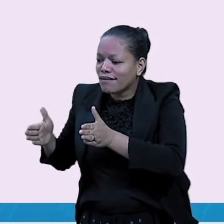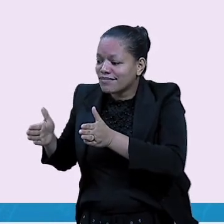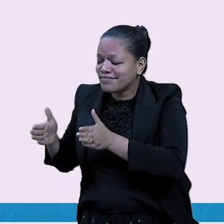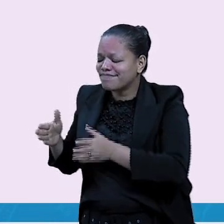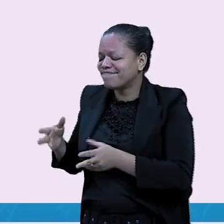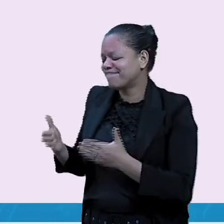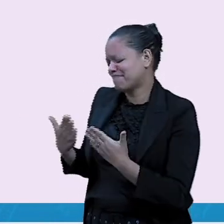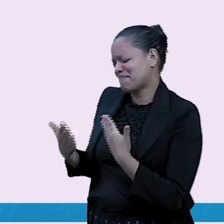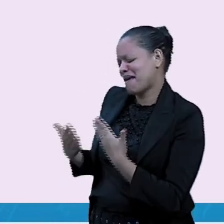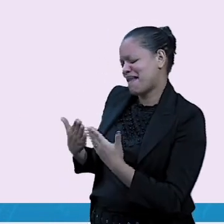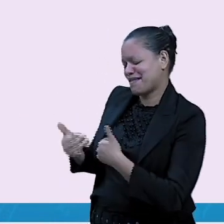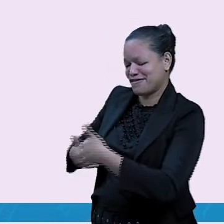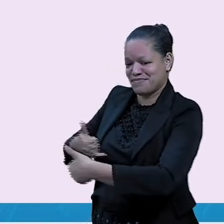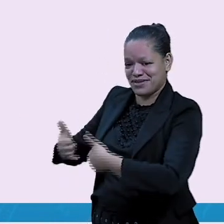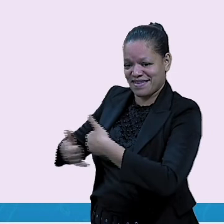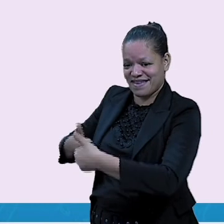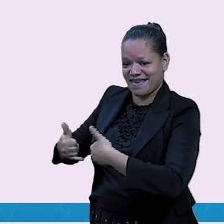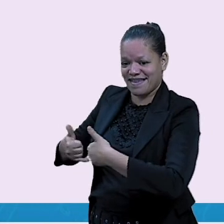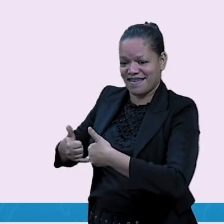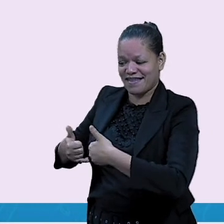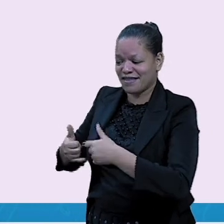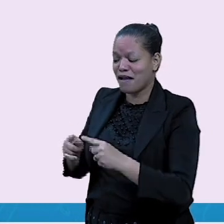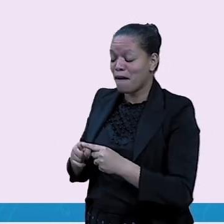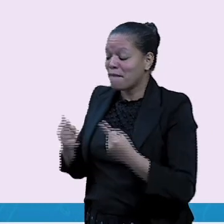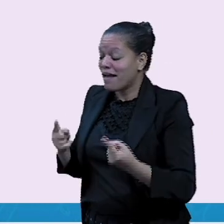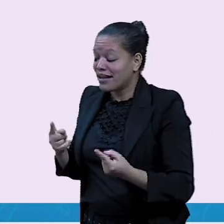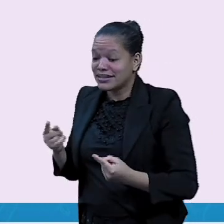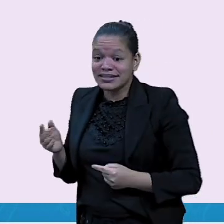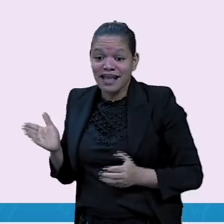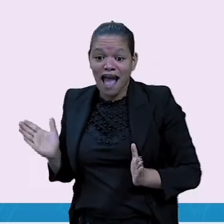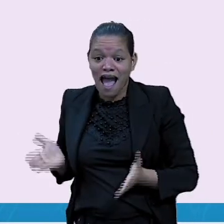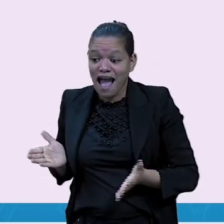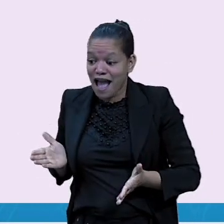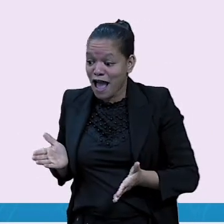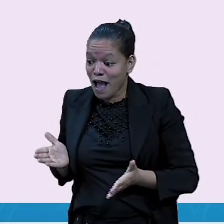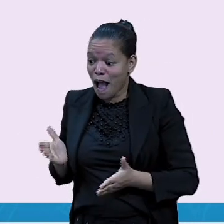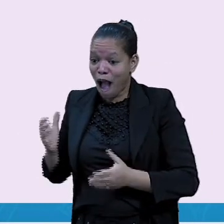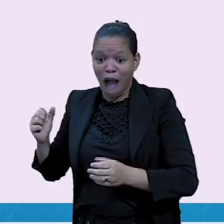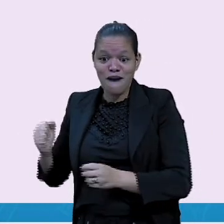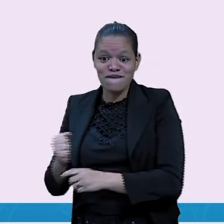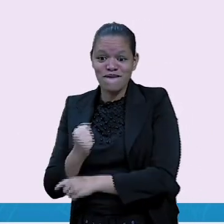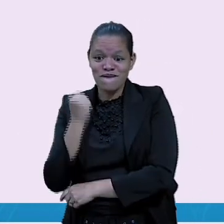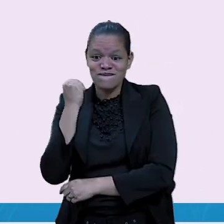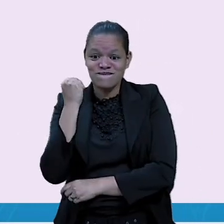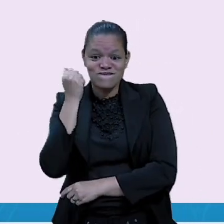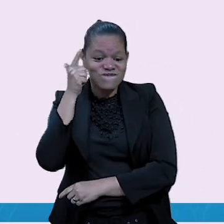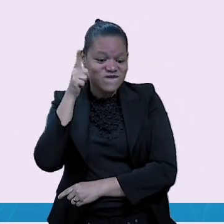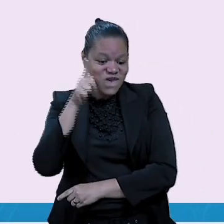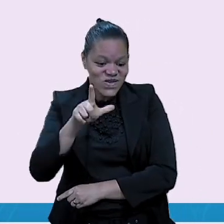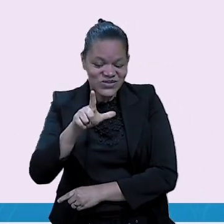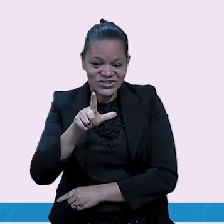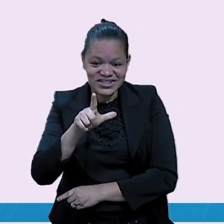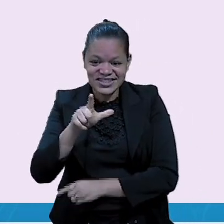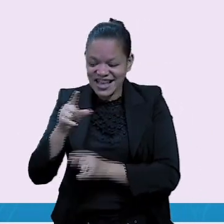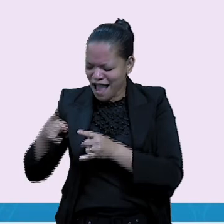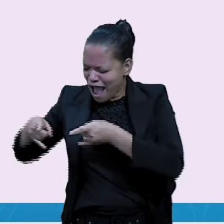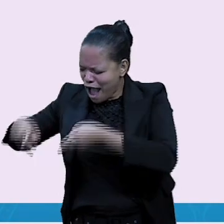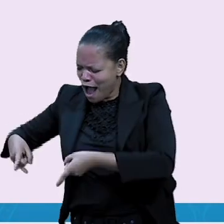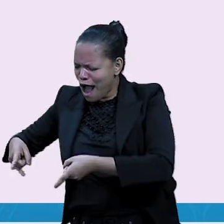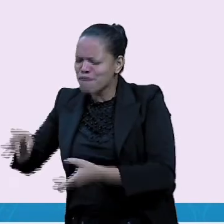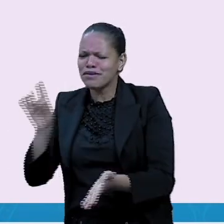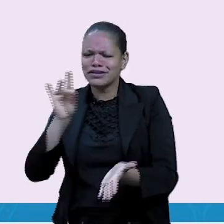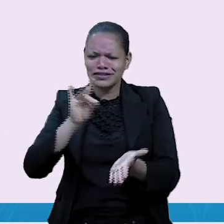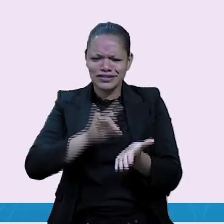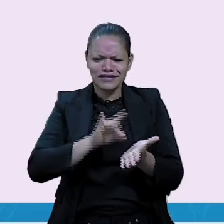brinquedo. Agora vou ganhar uma cama de verdade. Eba! Esse texto, né, da autora Camila